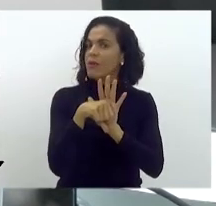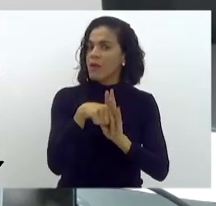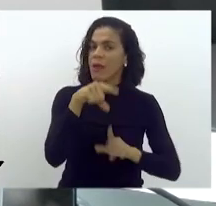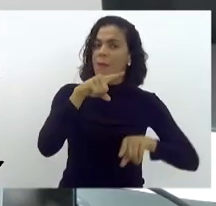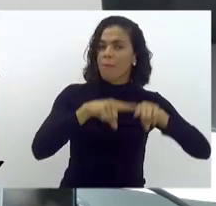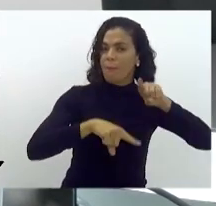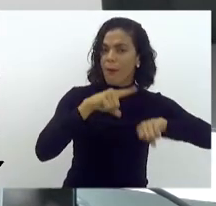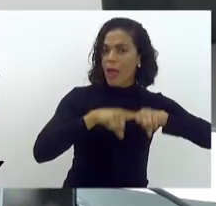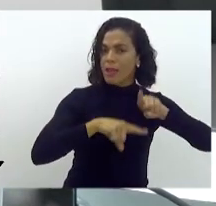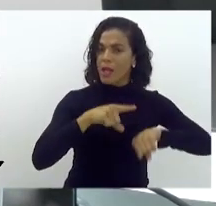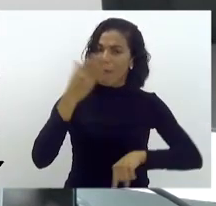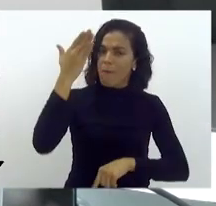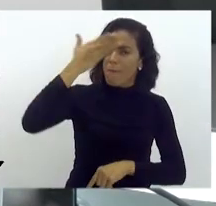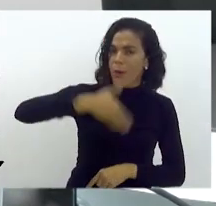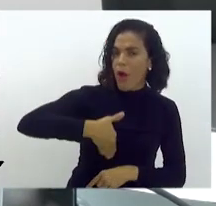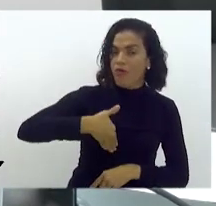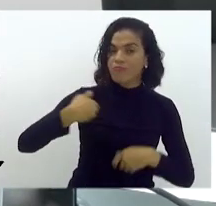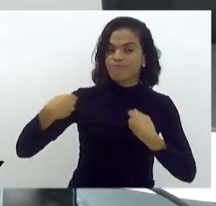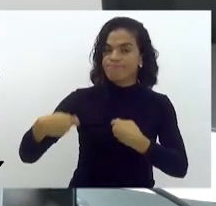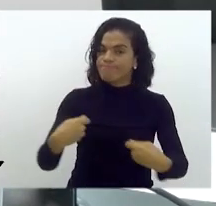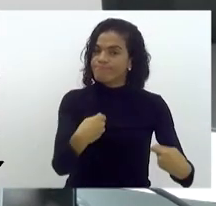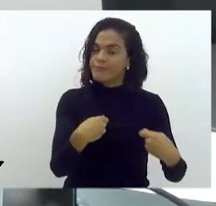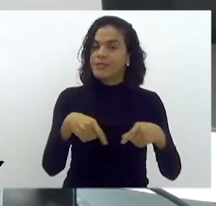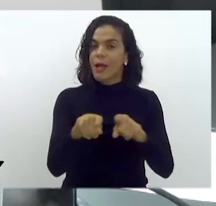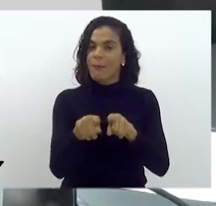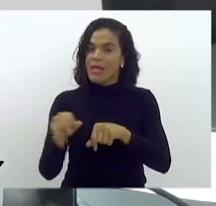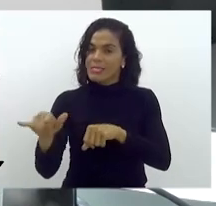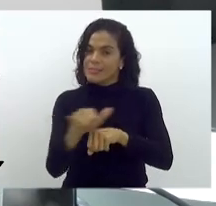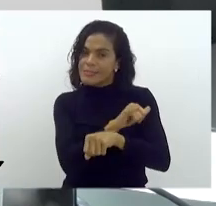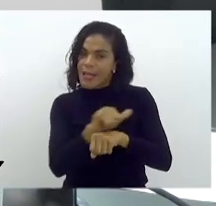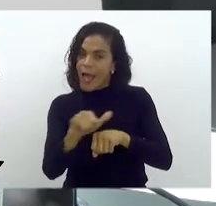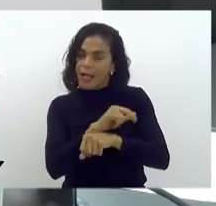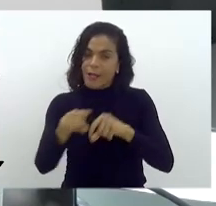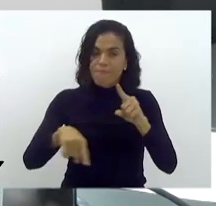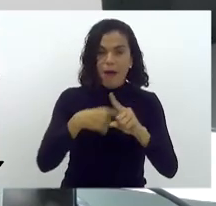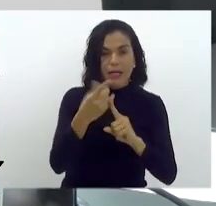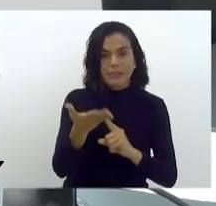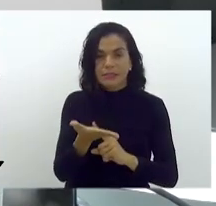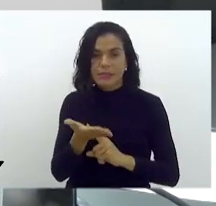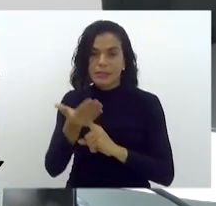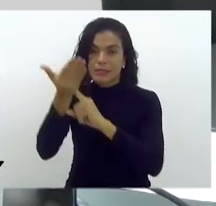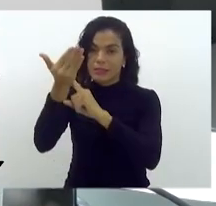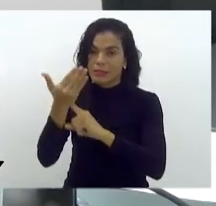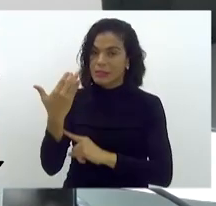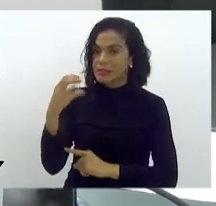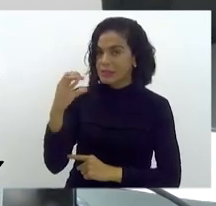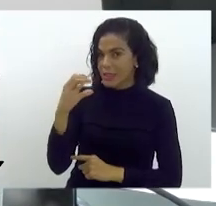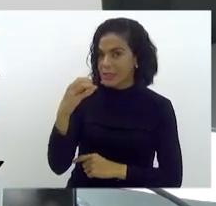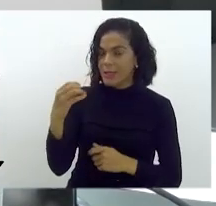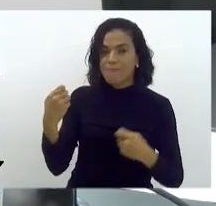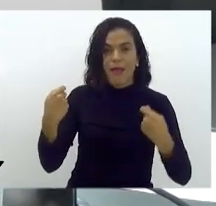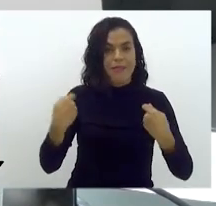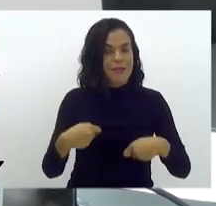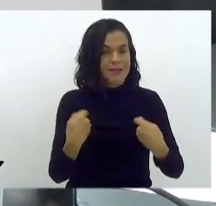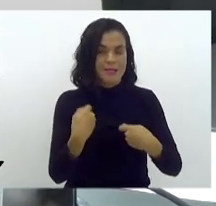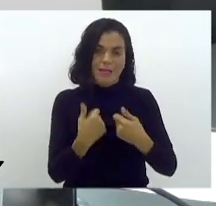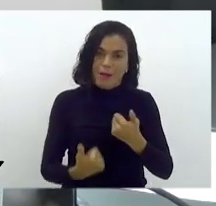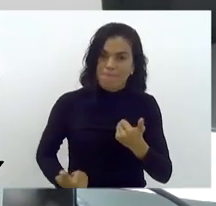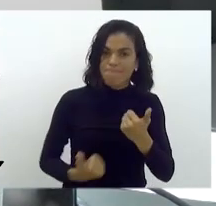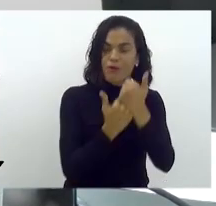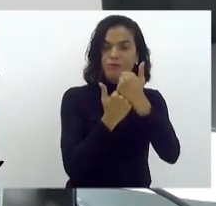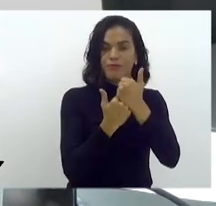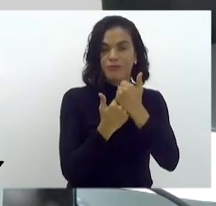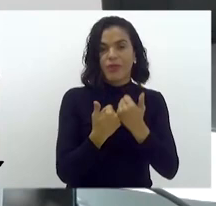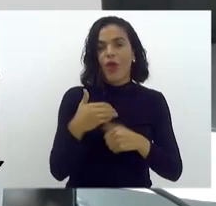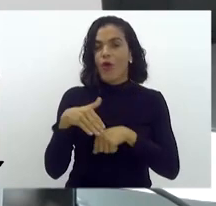esteja bem comprovada e a técnica é a ciência e a tecnologia são fundamentais nesse sentido eu conversava tanto com